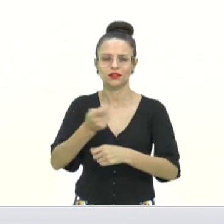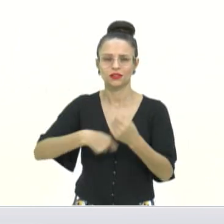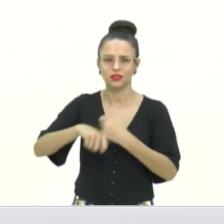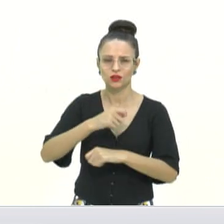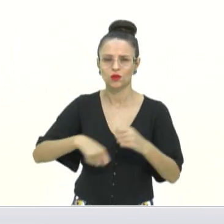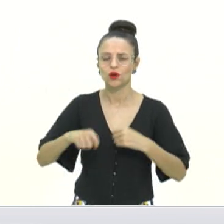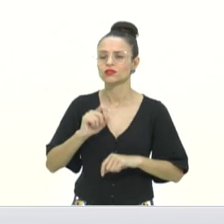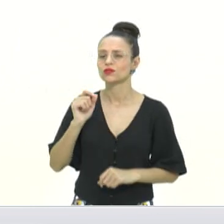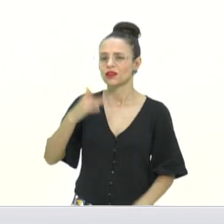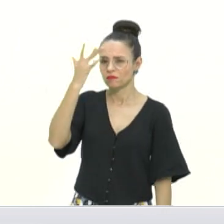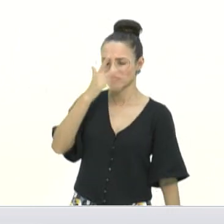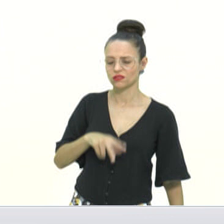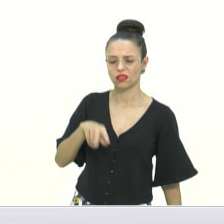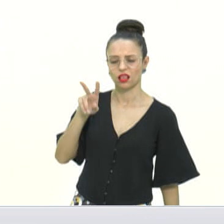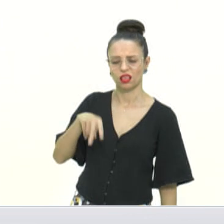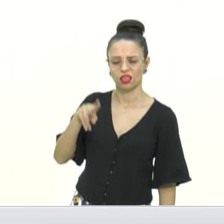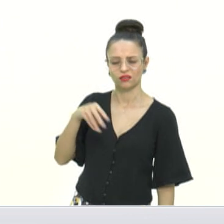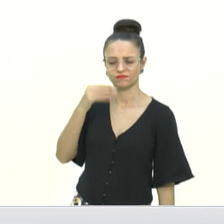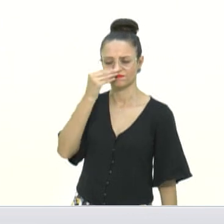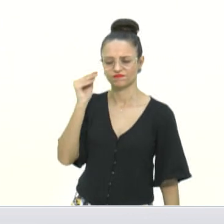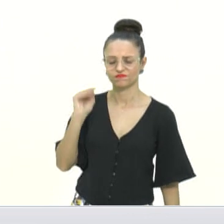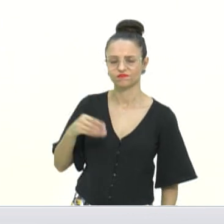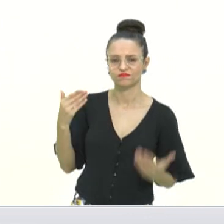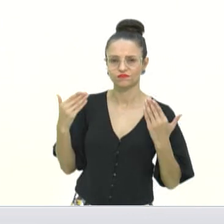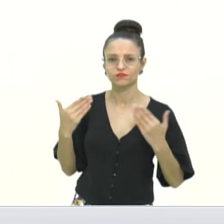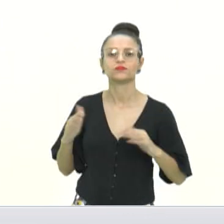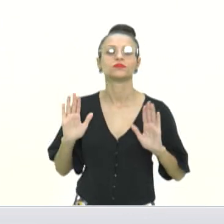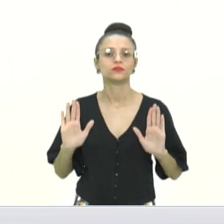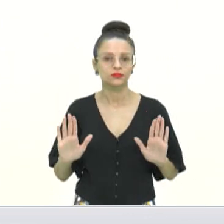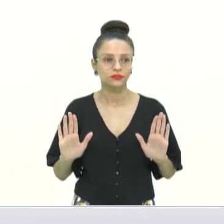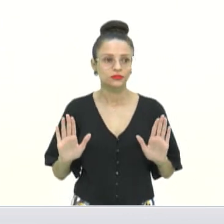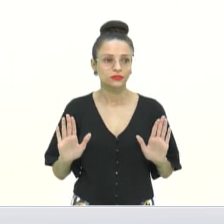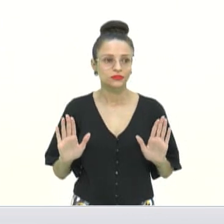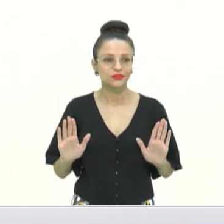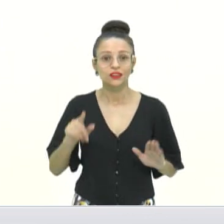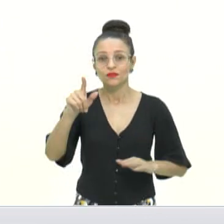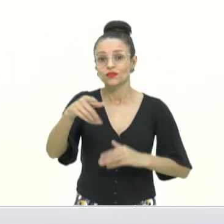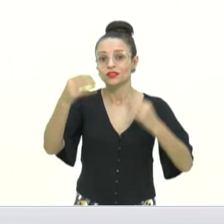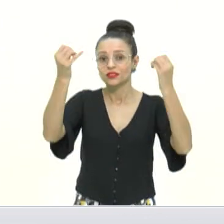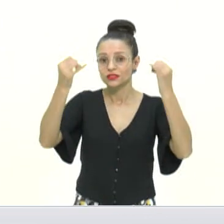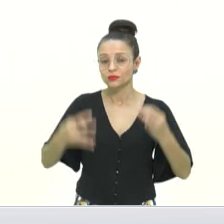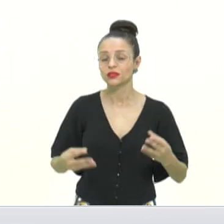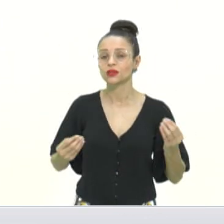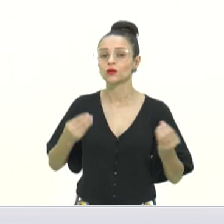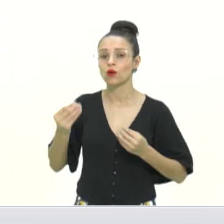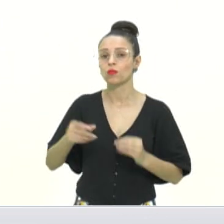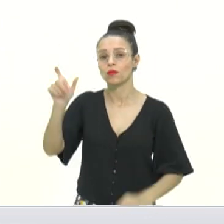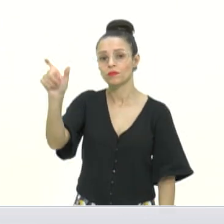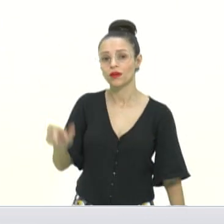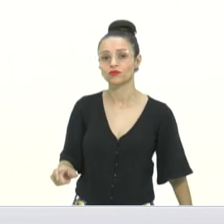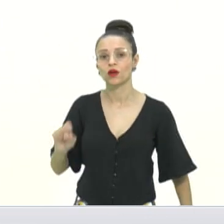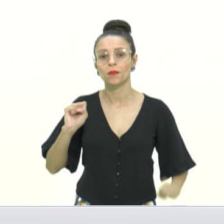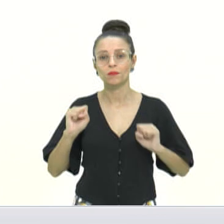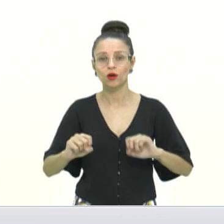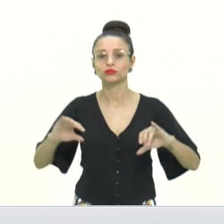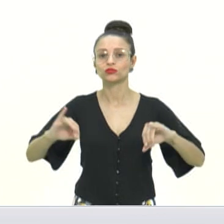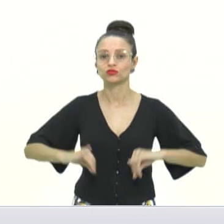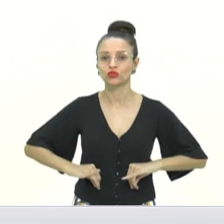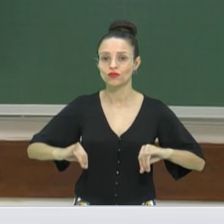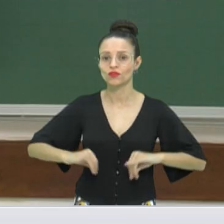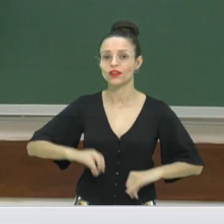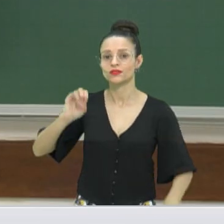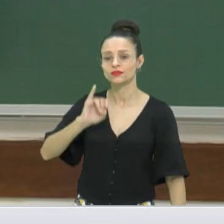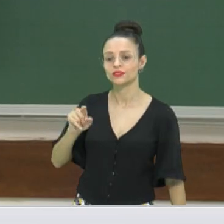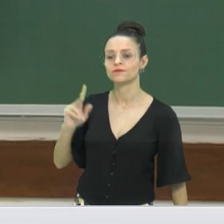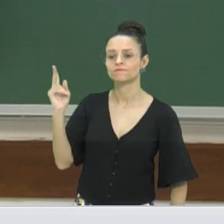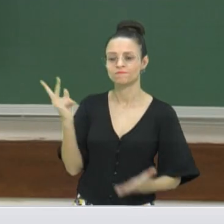passar a ser vista no ambiente de trabalho com desconfiança. Explique como uma pessoa pode sofrer se for alvo